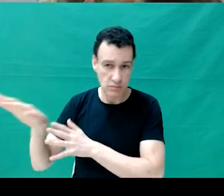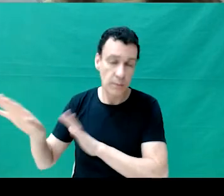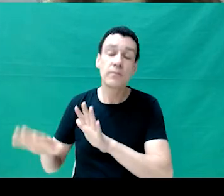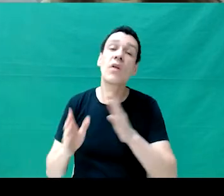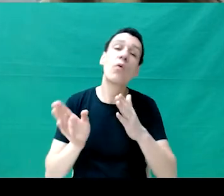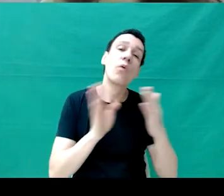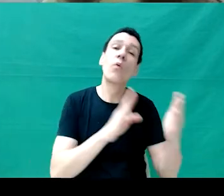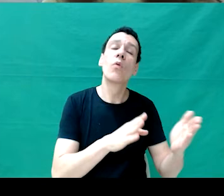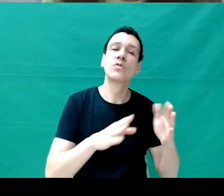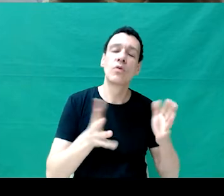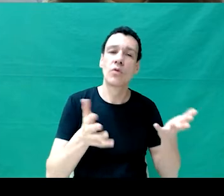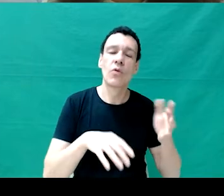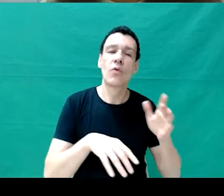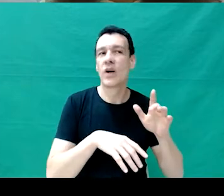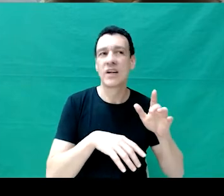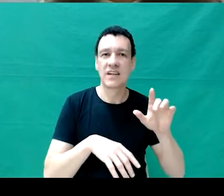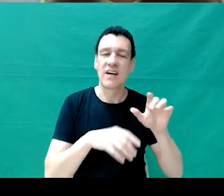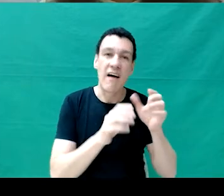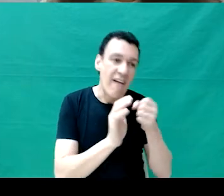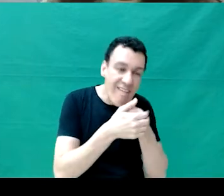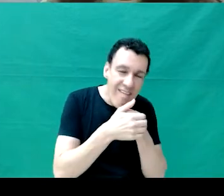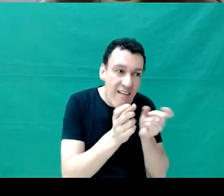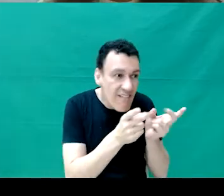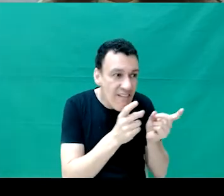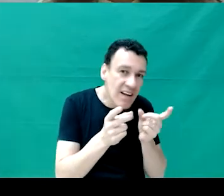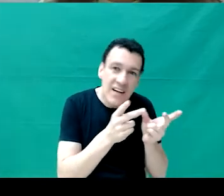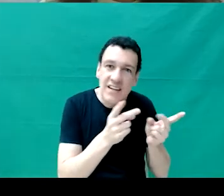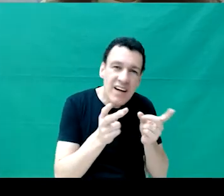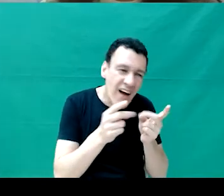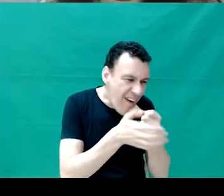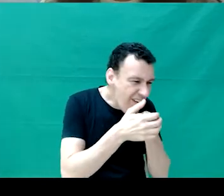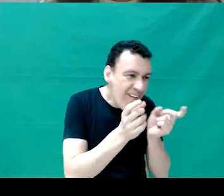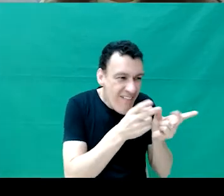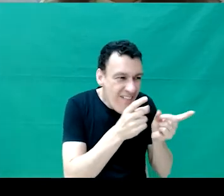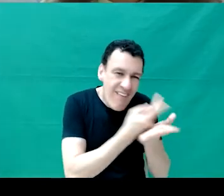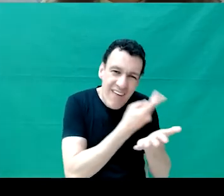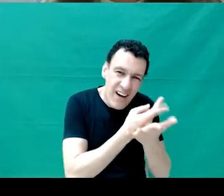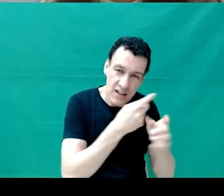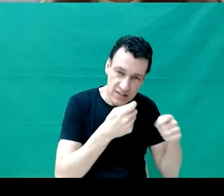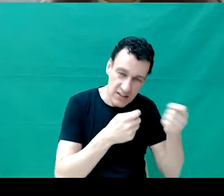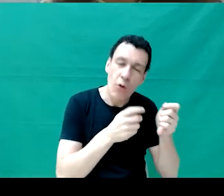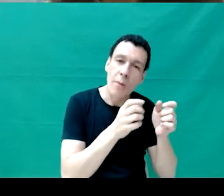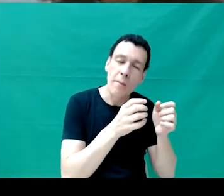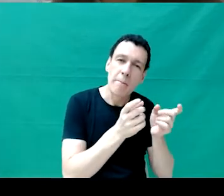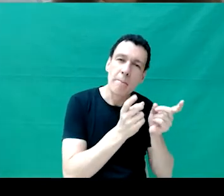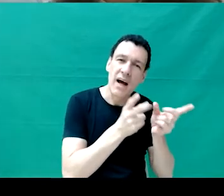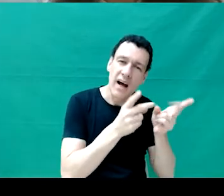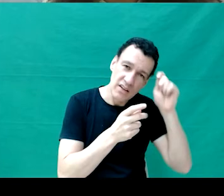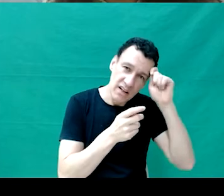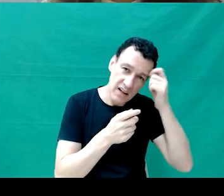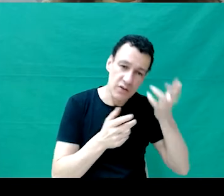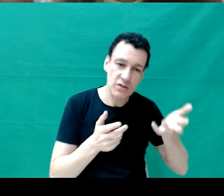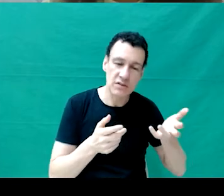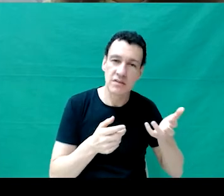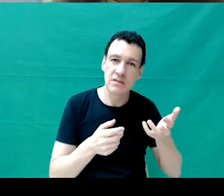nunca vi alguém falando, nossa, mas tem um mercado negro de orquídeas. Ai, lindo, perfeito. Gente, muito